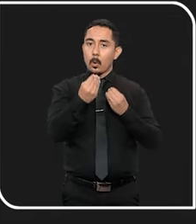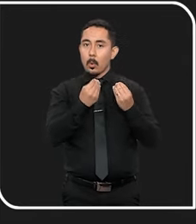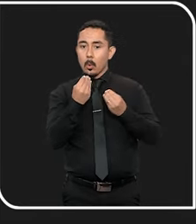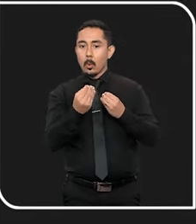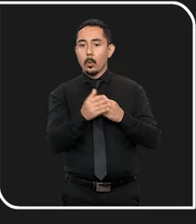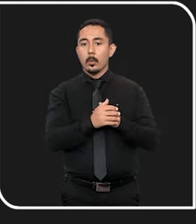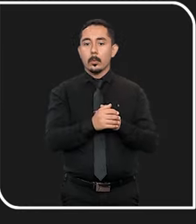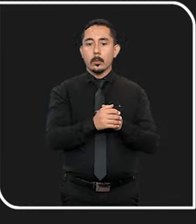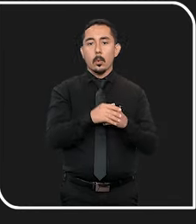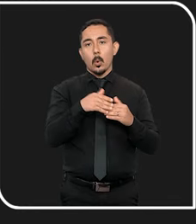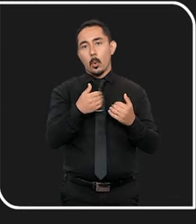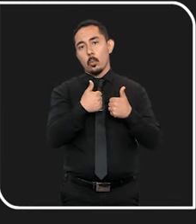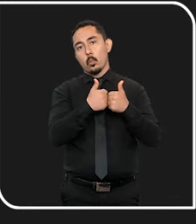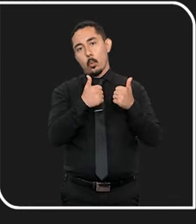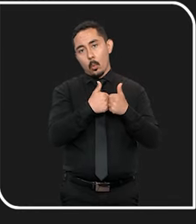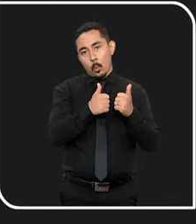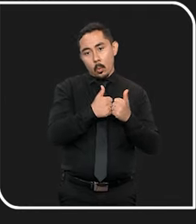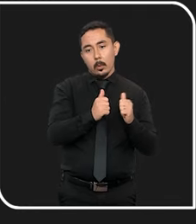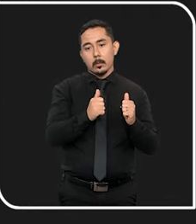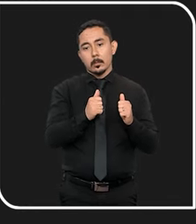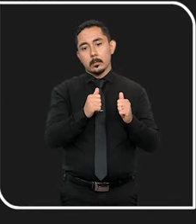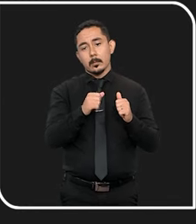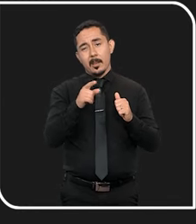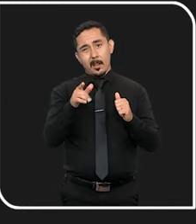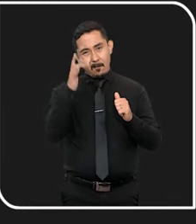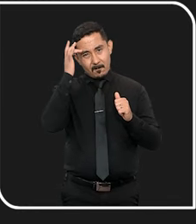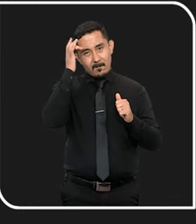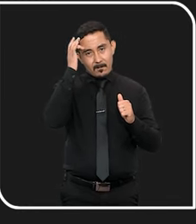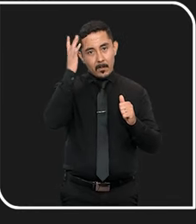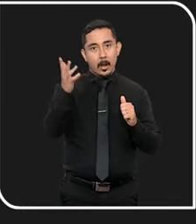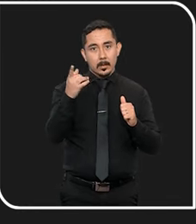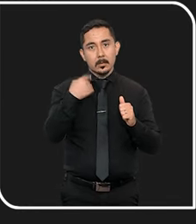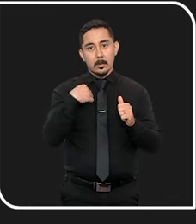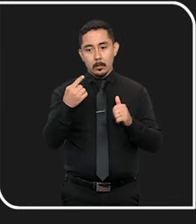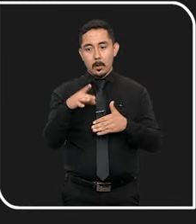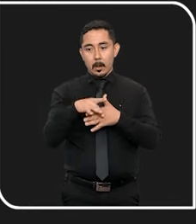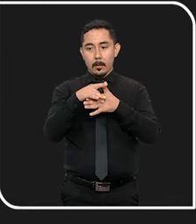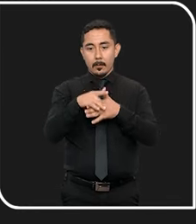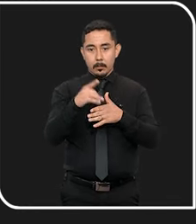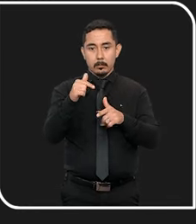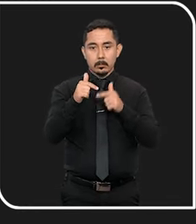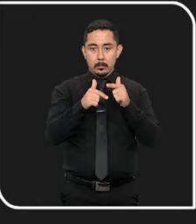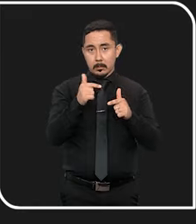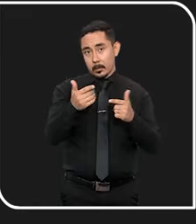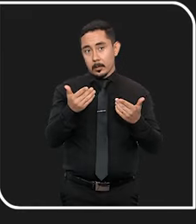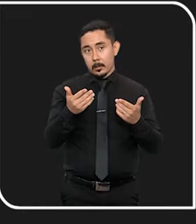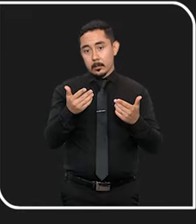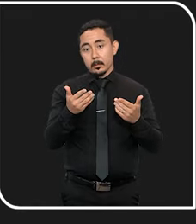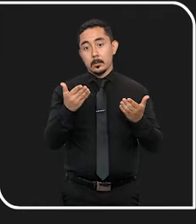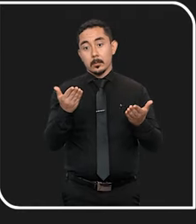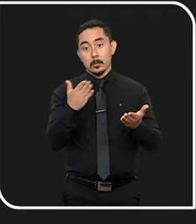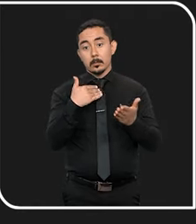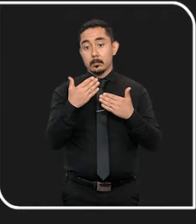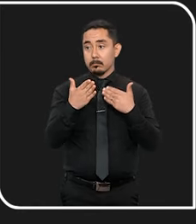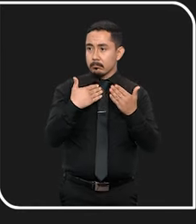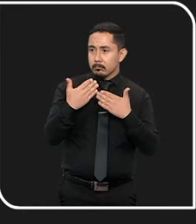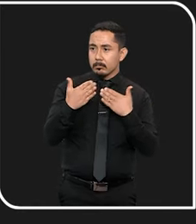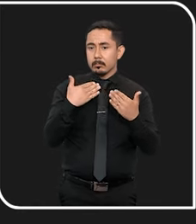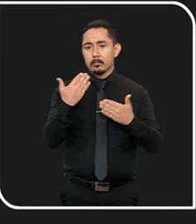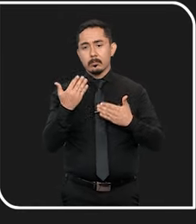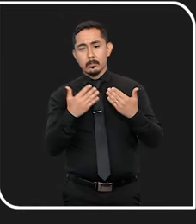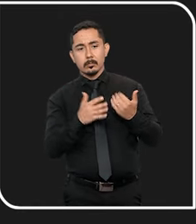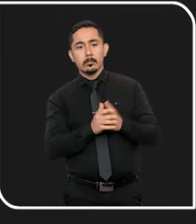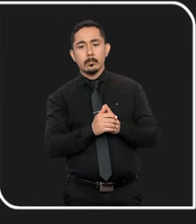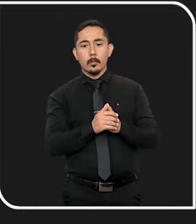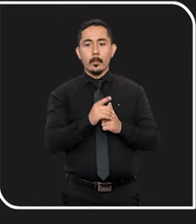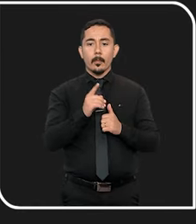para colocar no carro filho ou para andar num ônibus será se é tão fácil quanto eu levar você pro meu trabalho e a gente começou